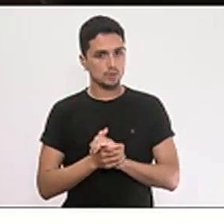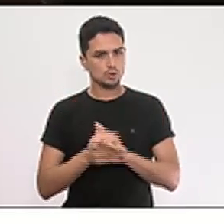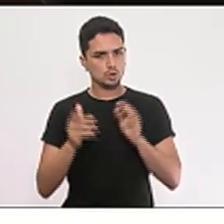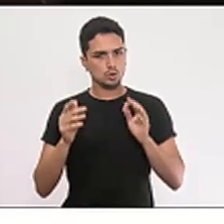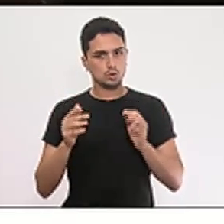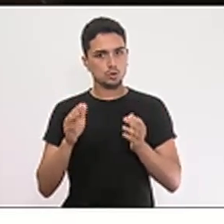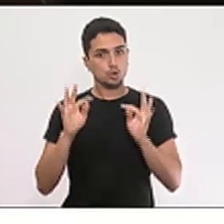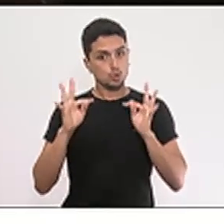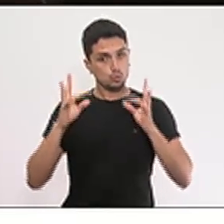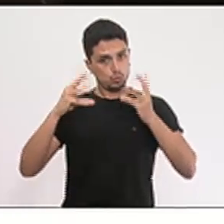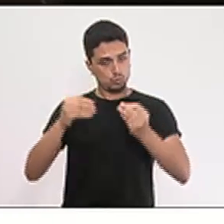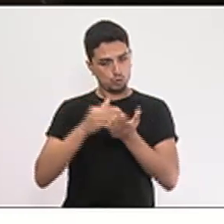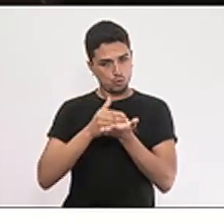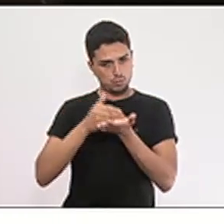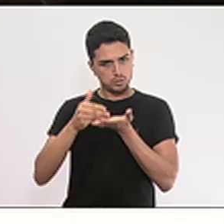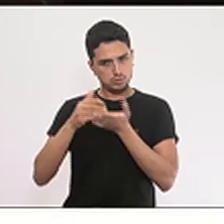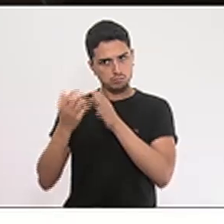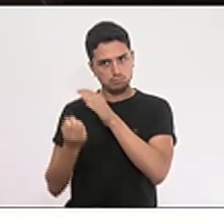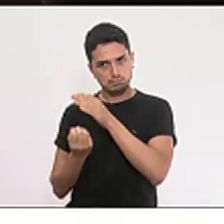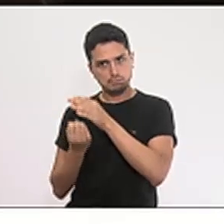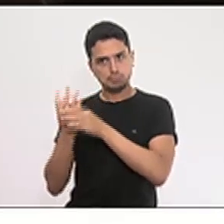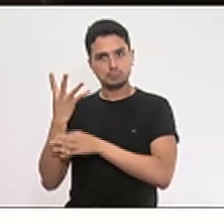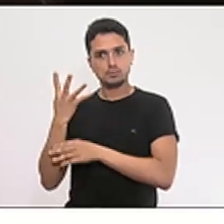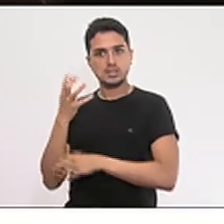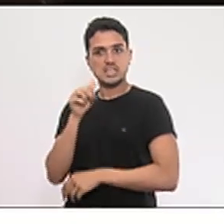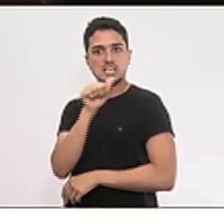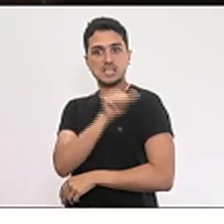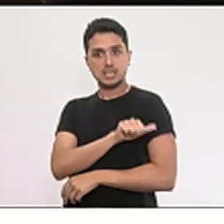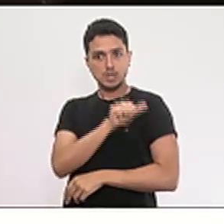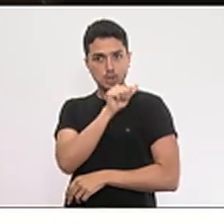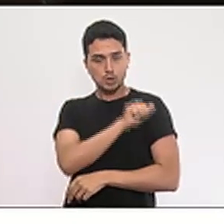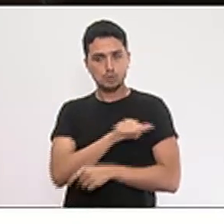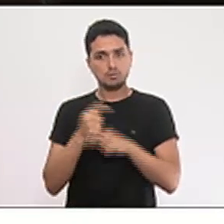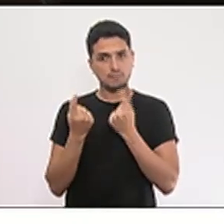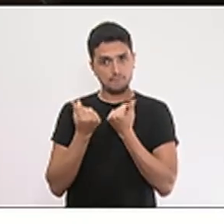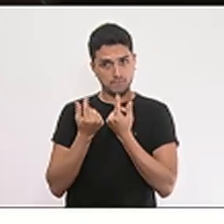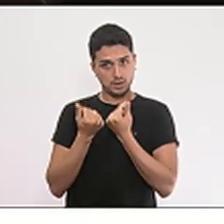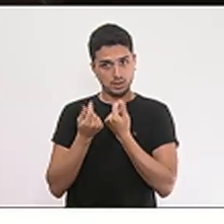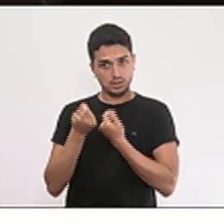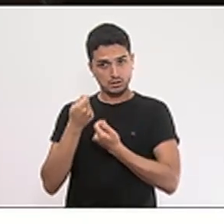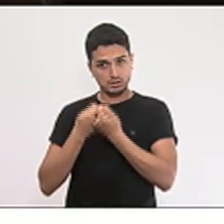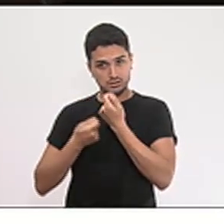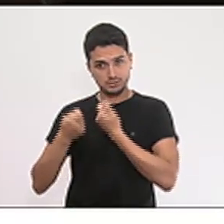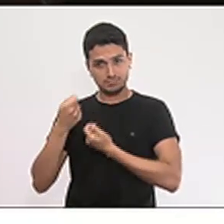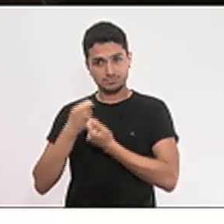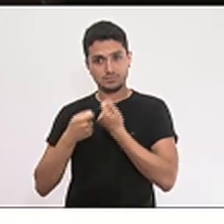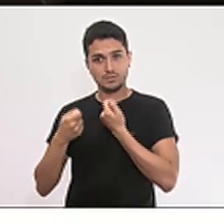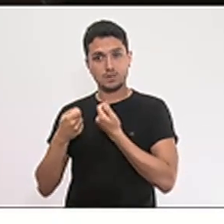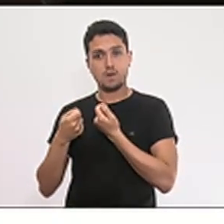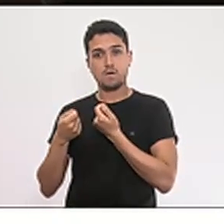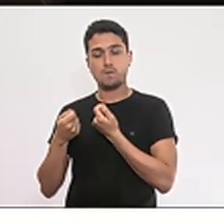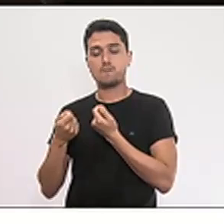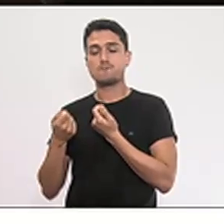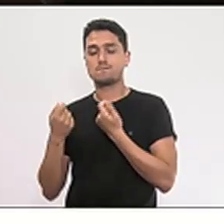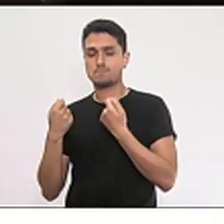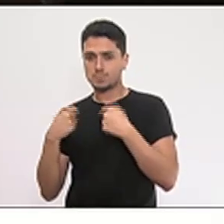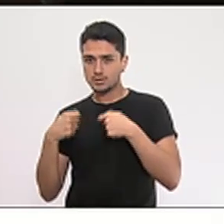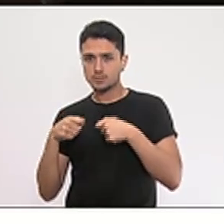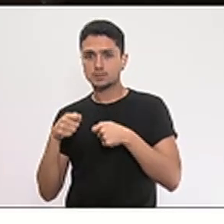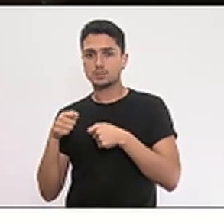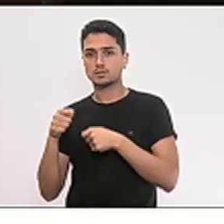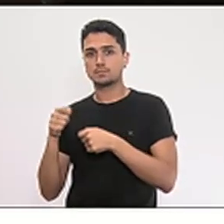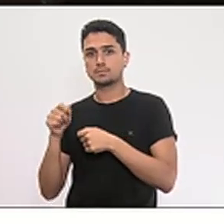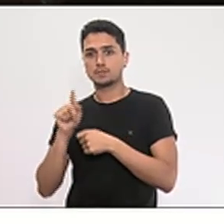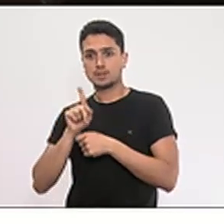o Estado do Rio de Janeiro, com as finanças combalidas, teve que recorrer ao governo federal, e o governo